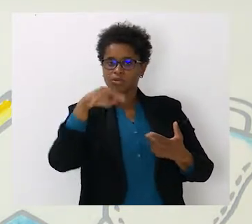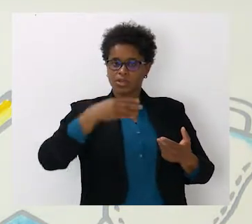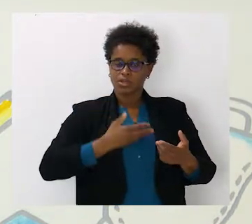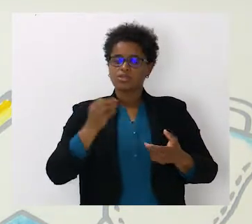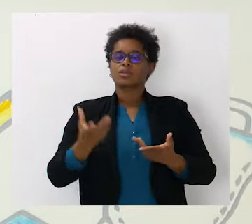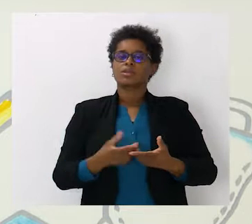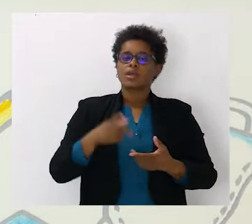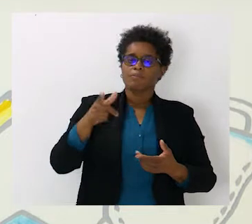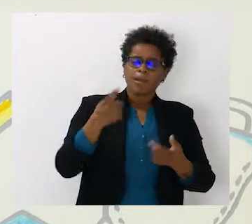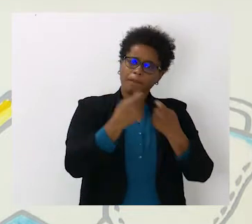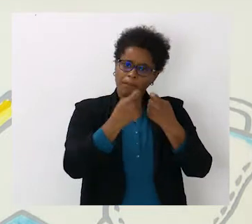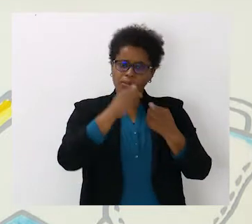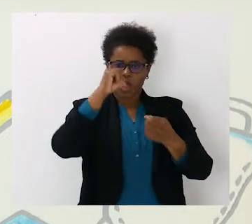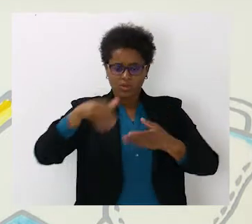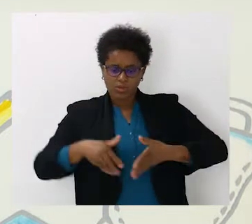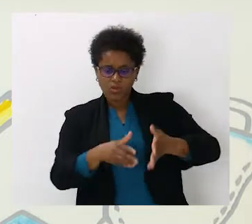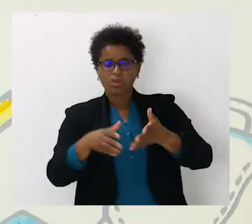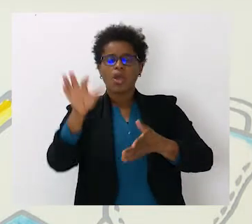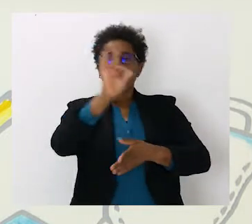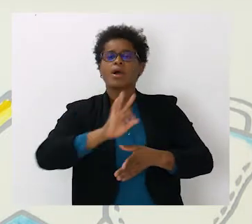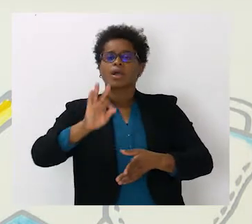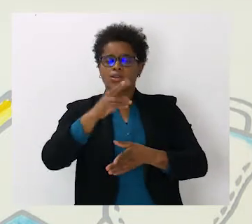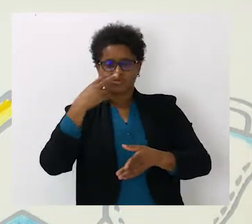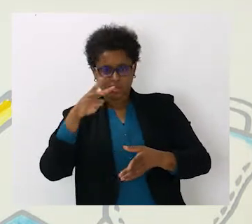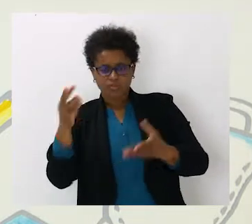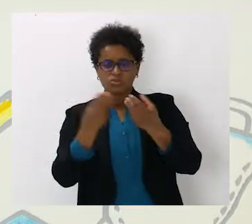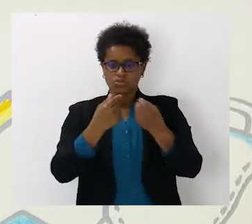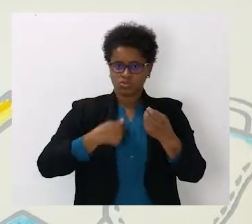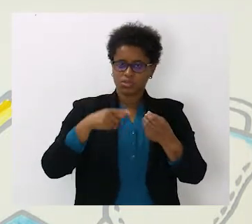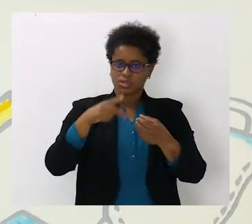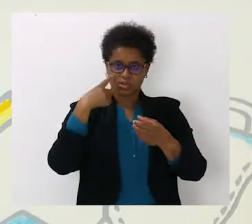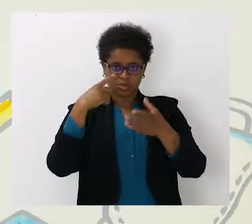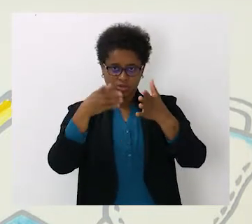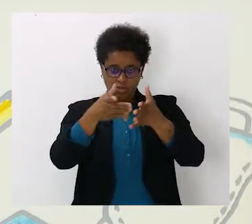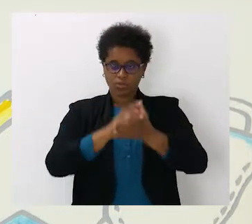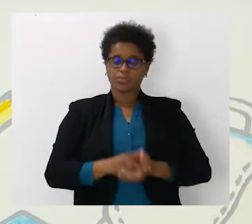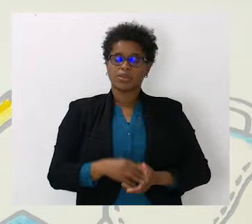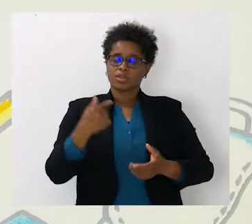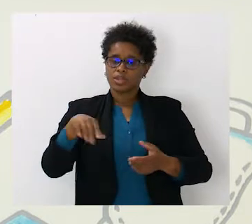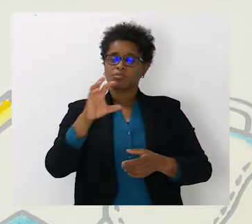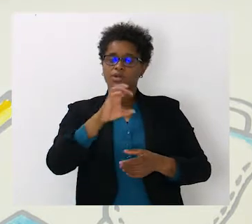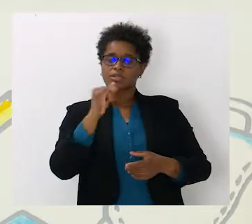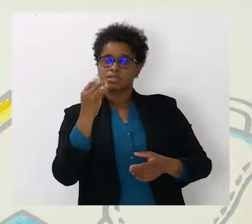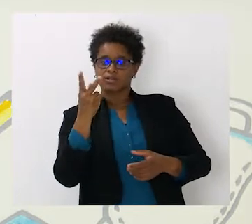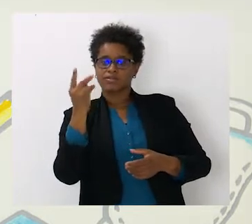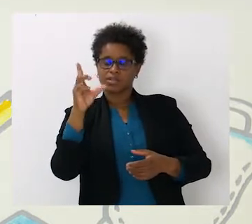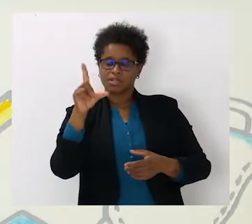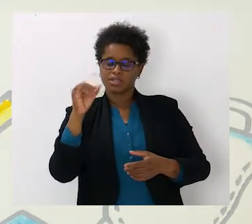margens do Rio Amarelo, observem comigo o Rio Amarelo ali, portanto nessa região temos a